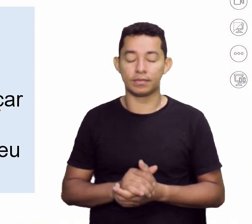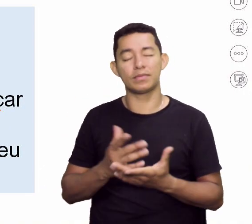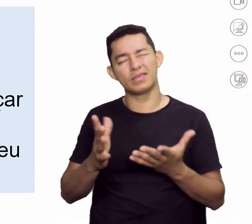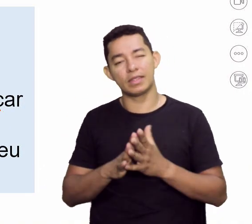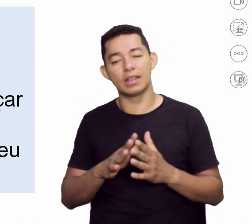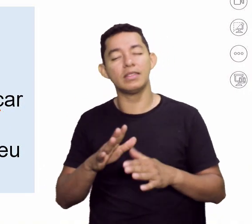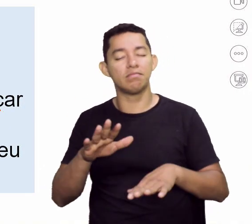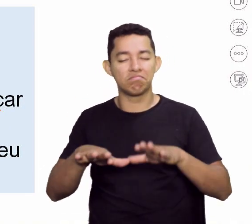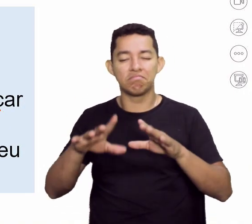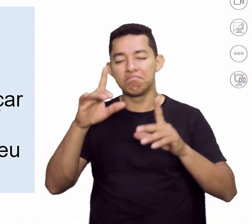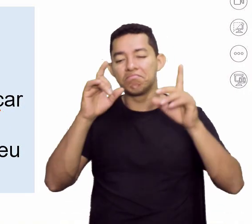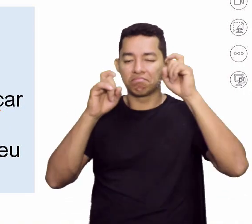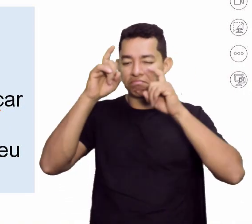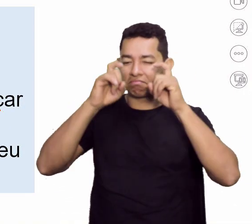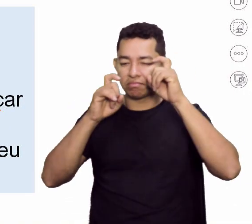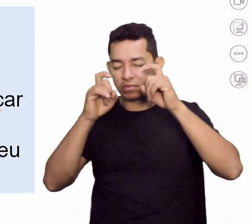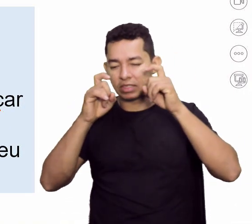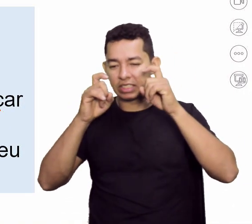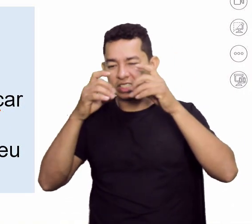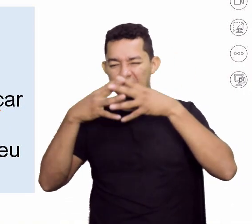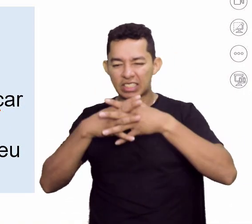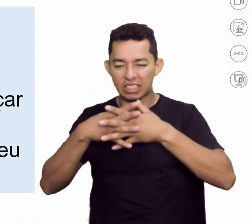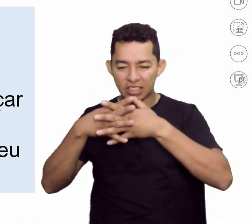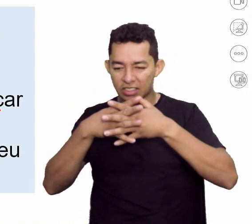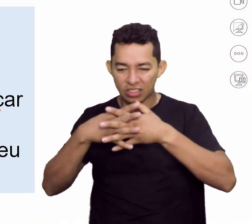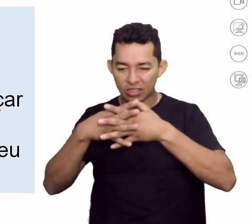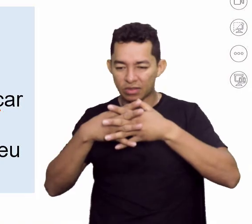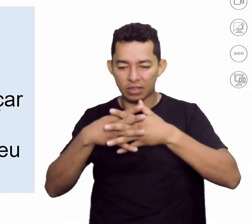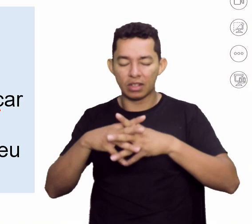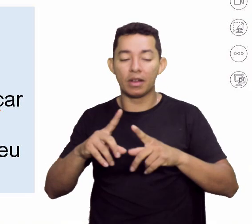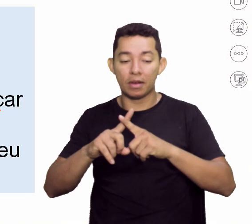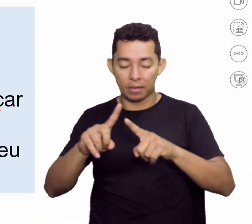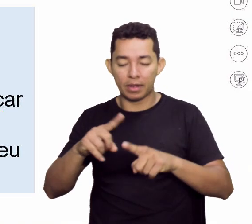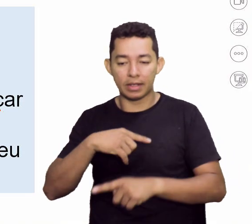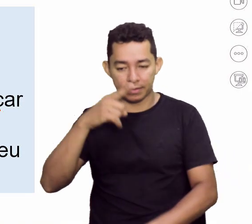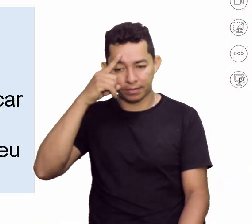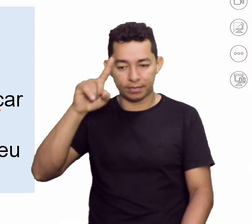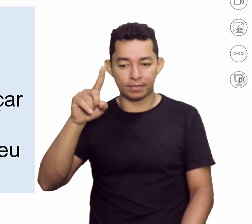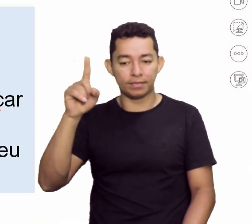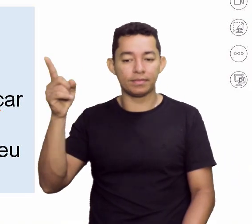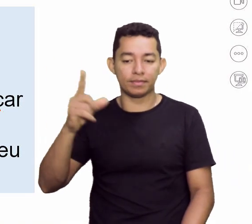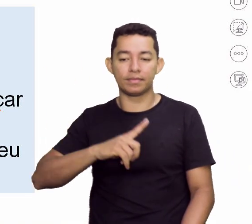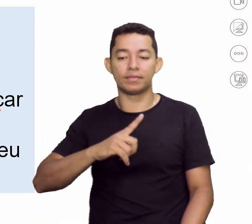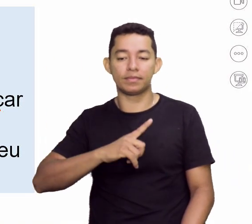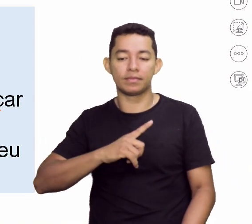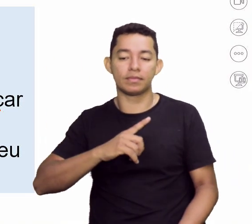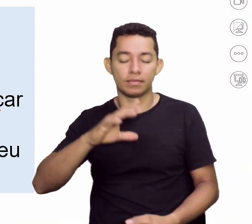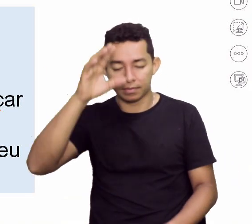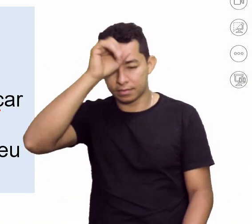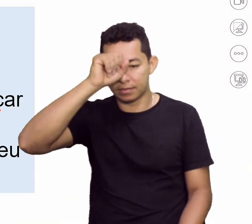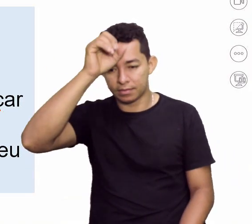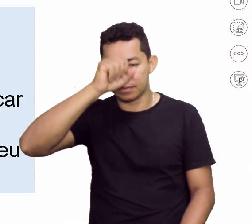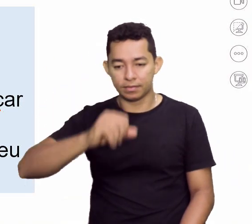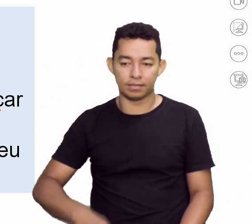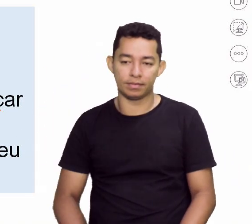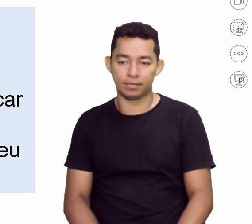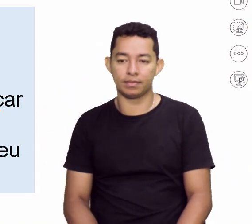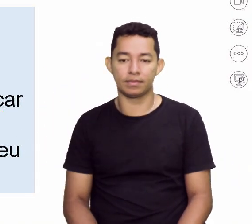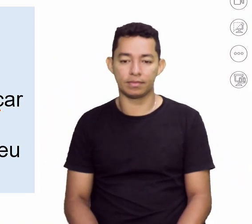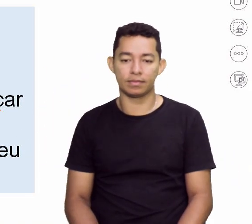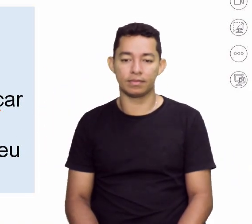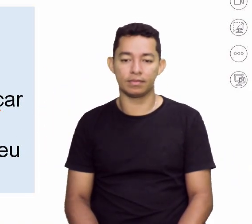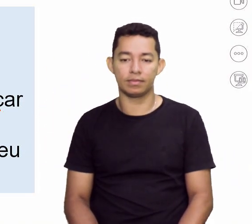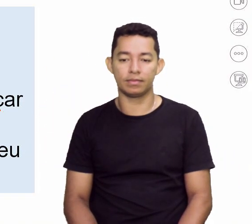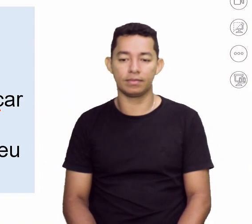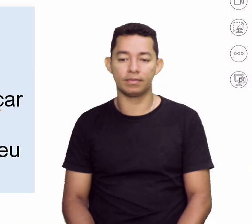da gramática que os escribas tinham que decifrar, tá? Então, baseado nisso tudo aí que